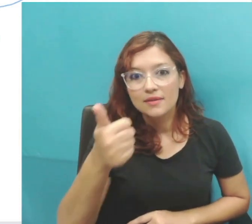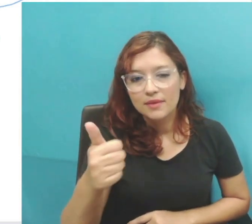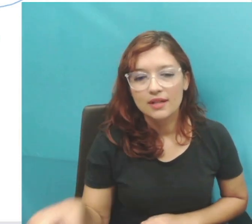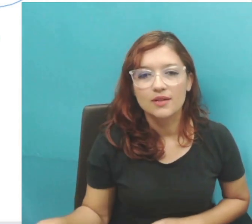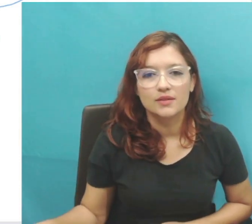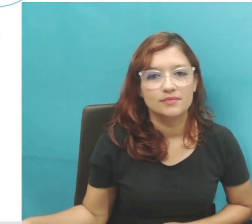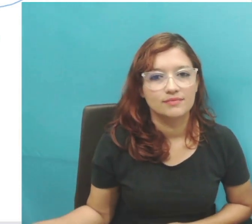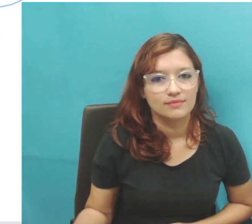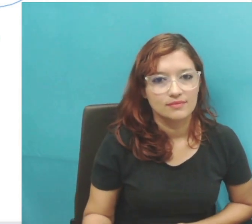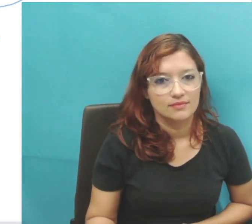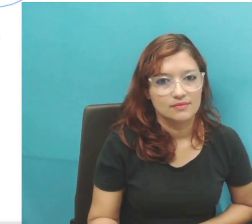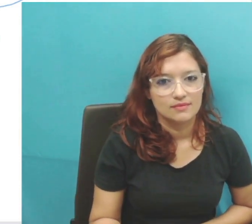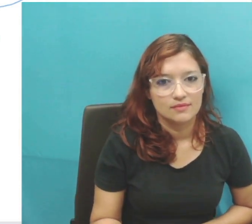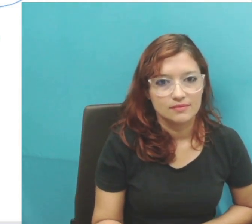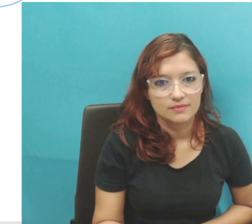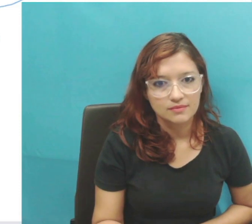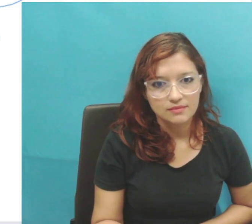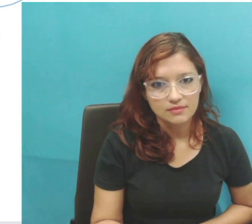É difícil usarem.